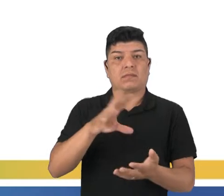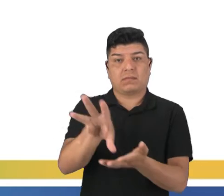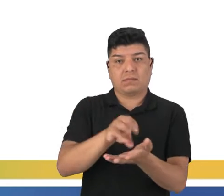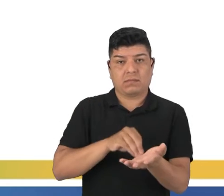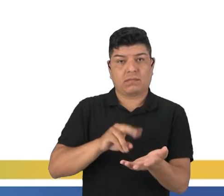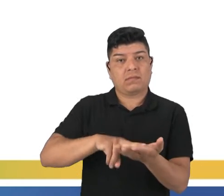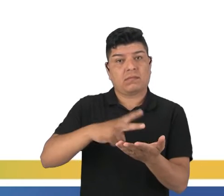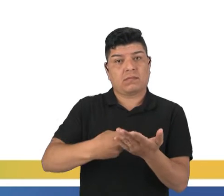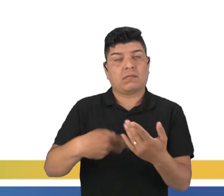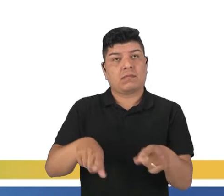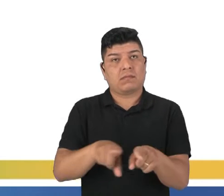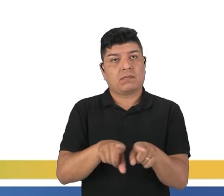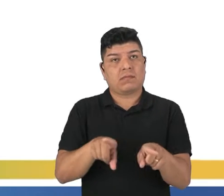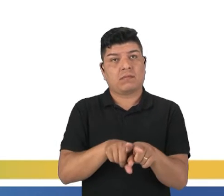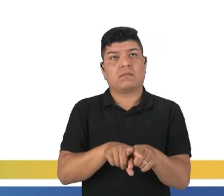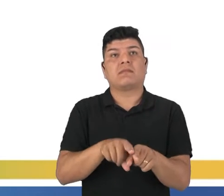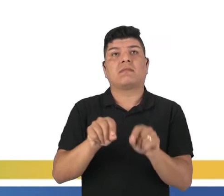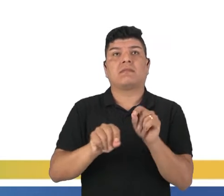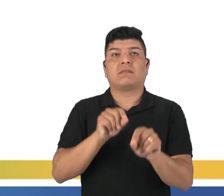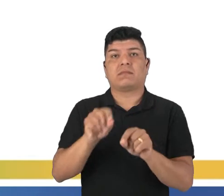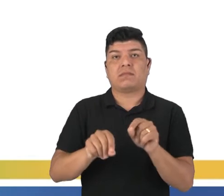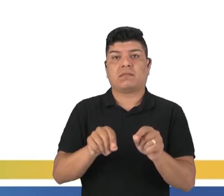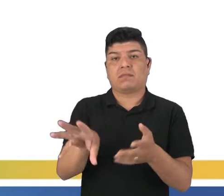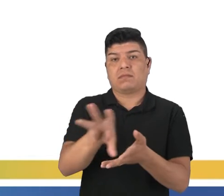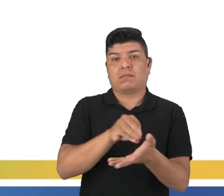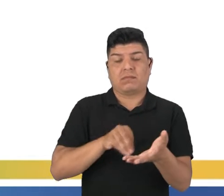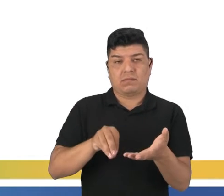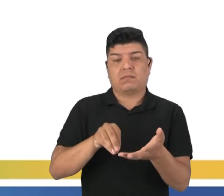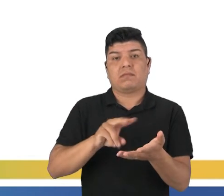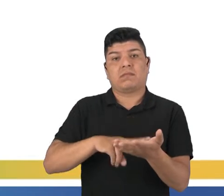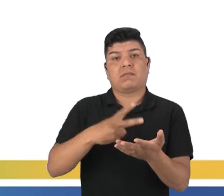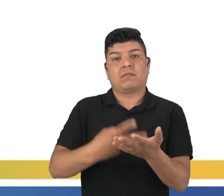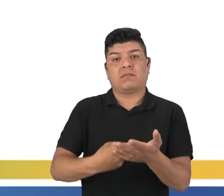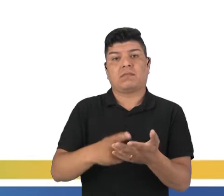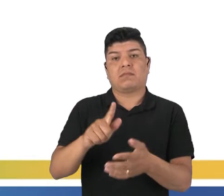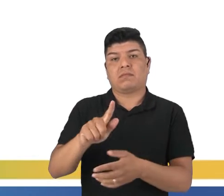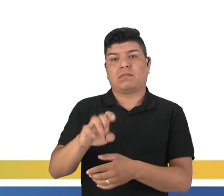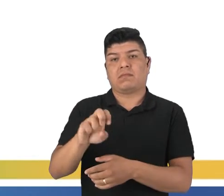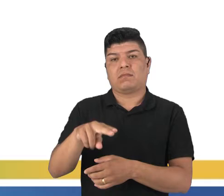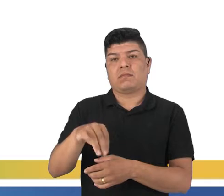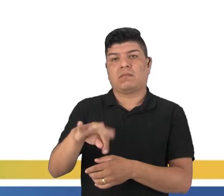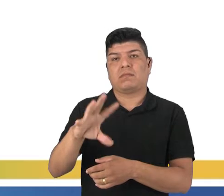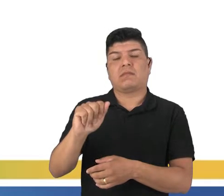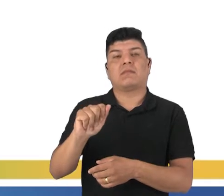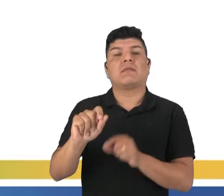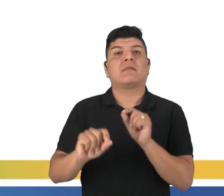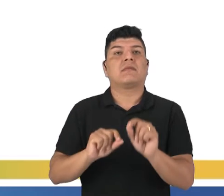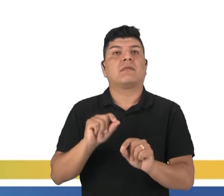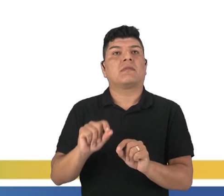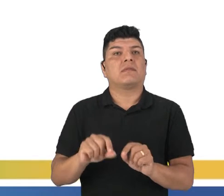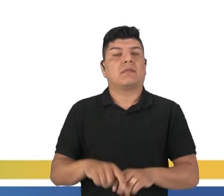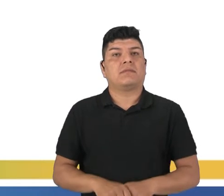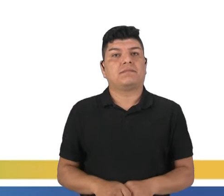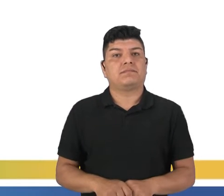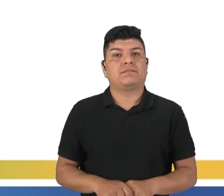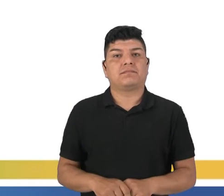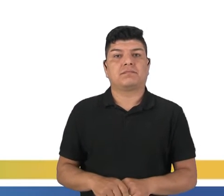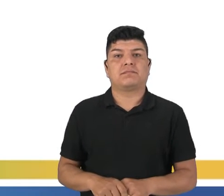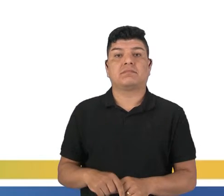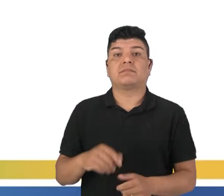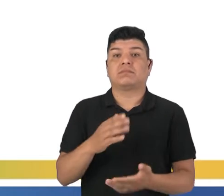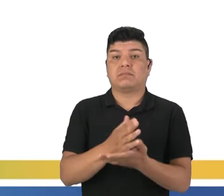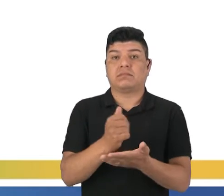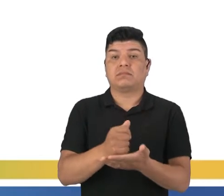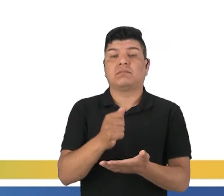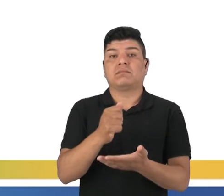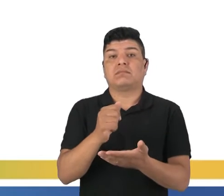transcrição e a tradução. A transcrição ela é também chamada de transcrição gênica, né? Ela é uma fase em